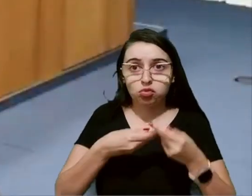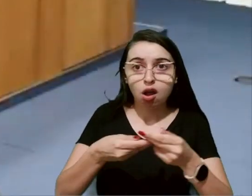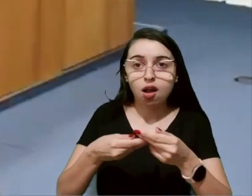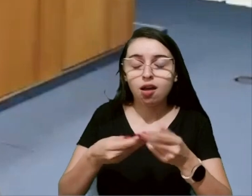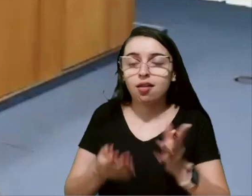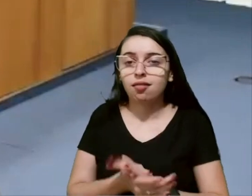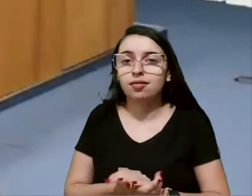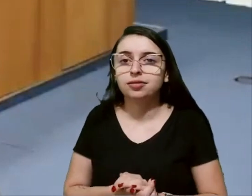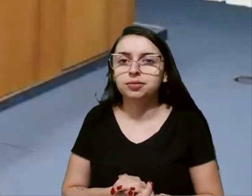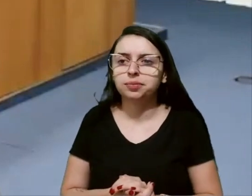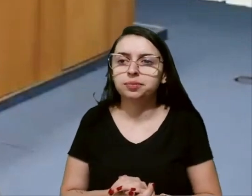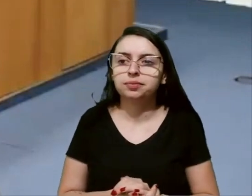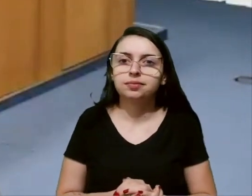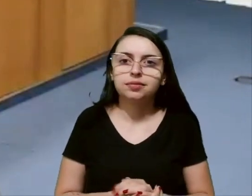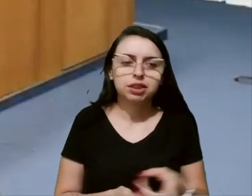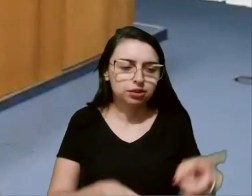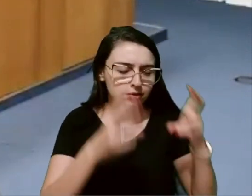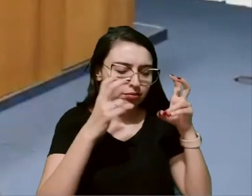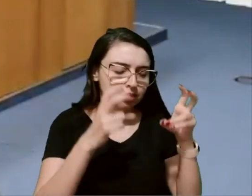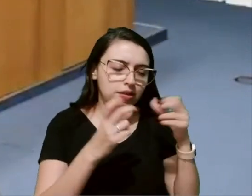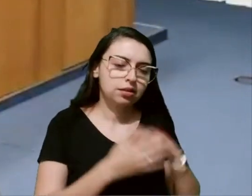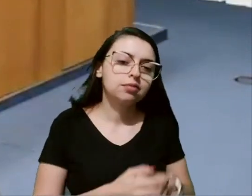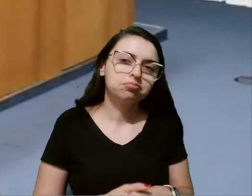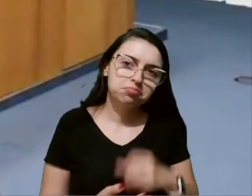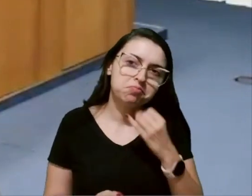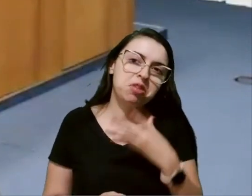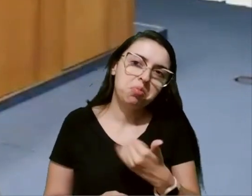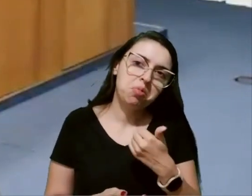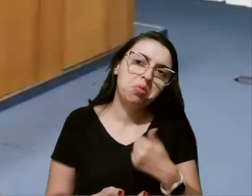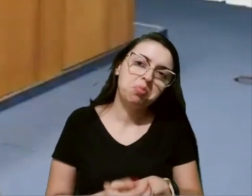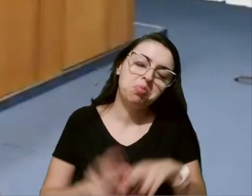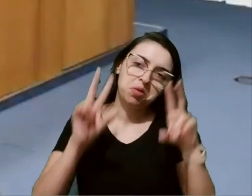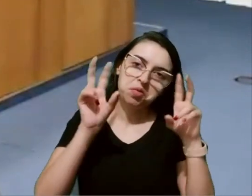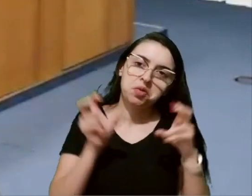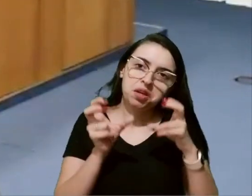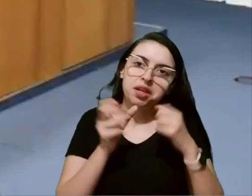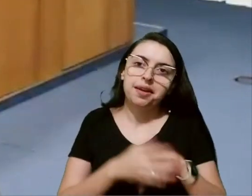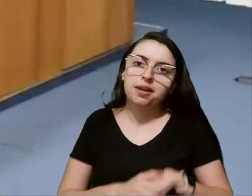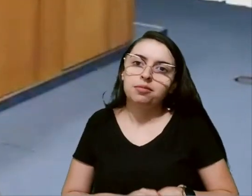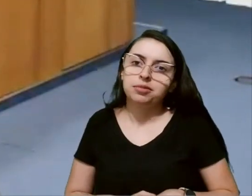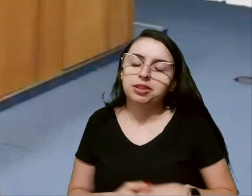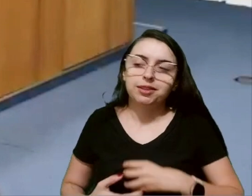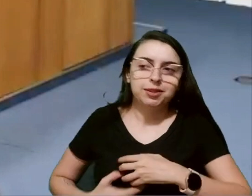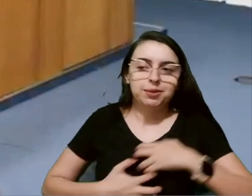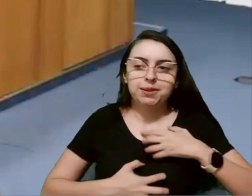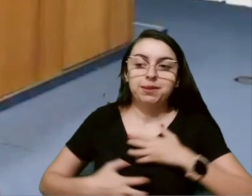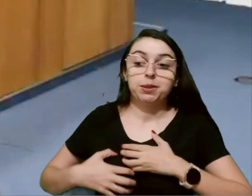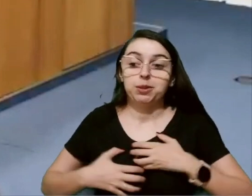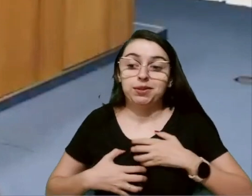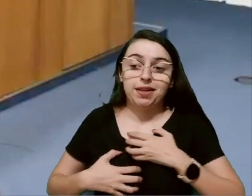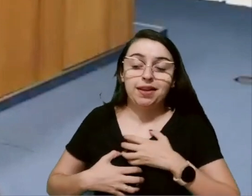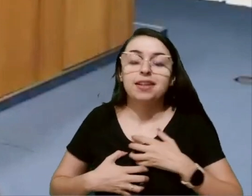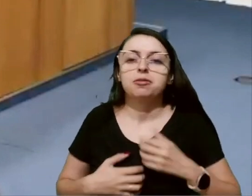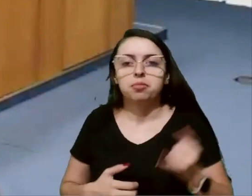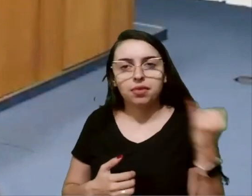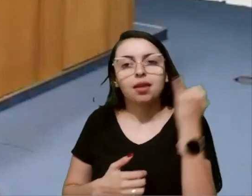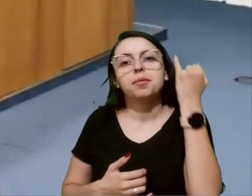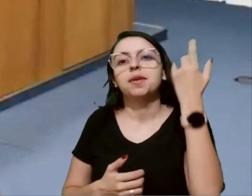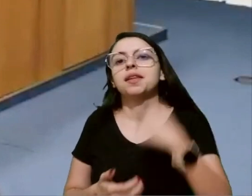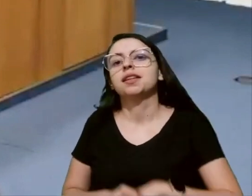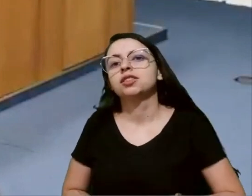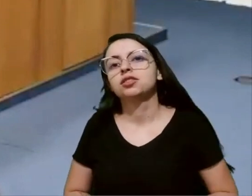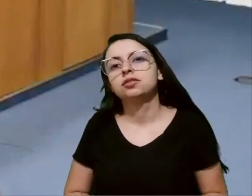estou à disposição de vocês. Eu estou prestando atenção. Tá bom, né? O tema é instigante, é muito